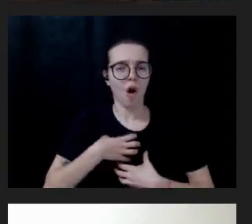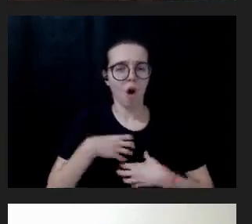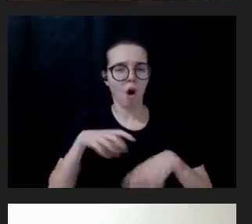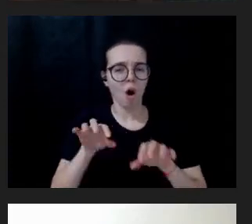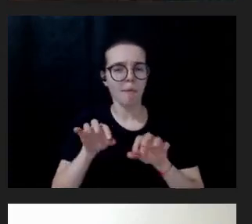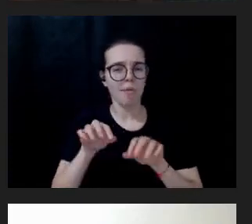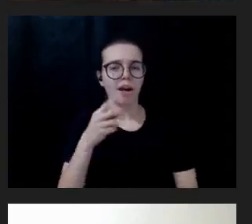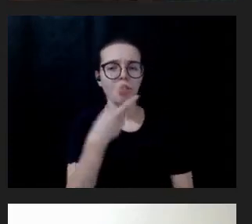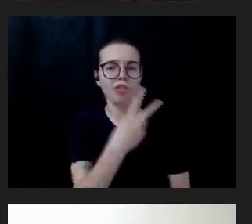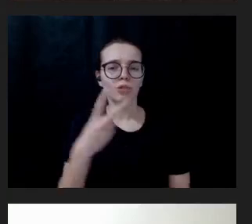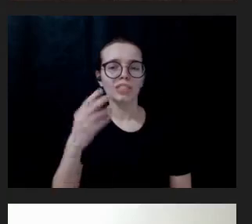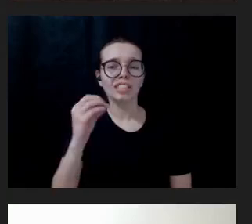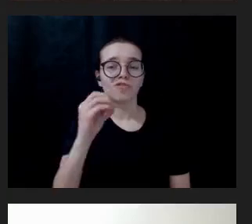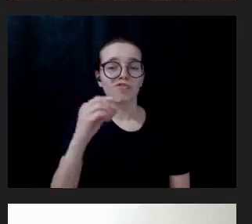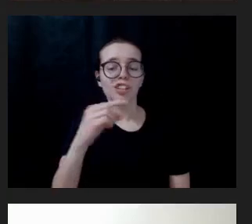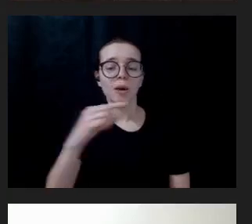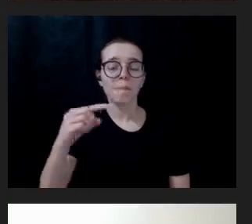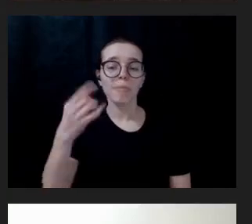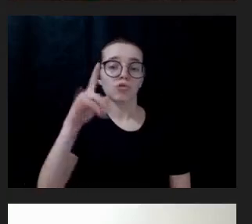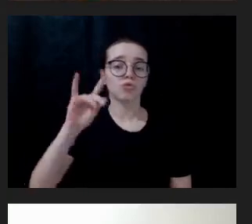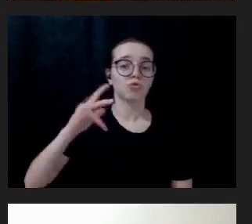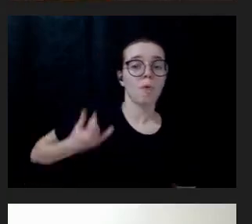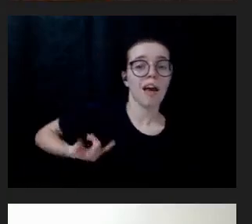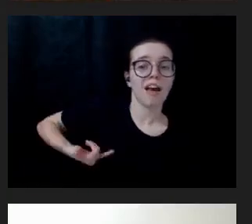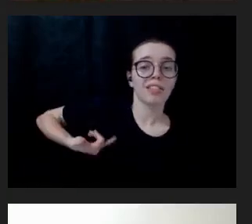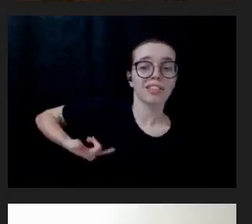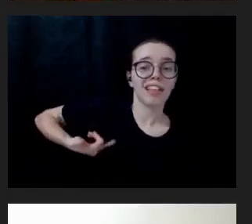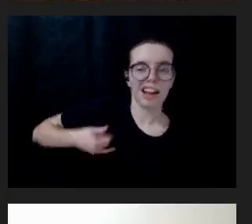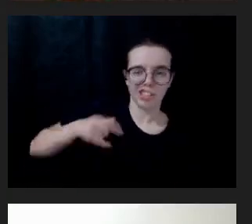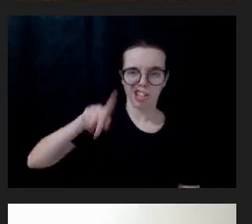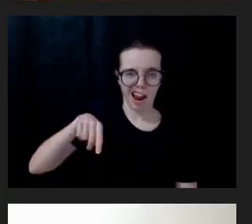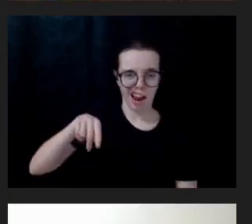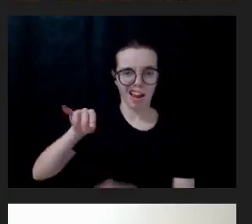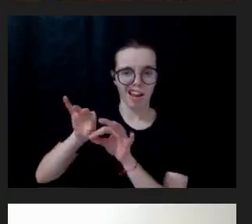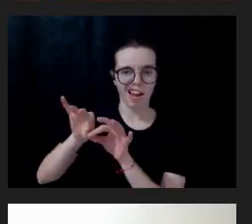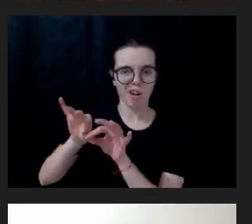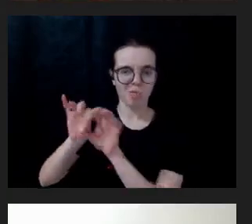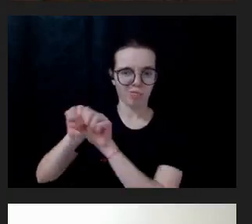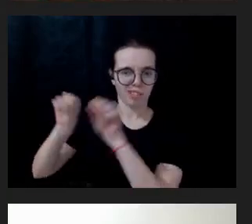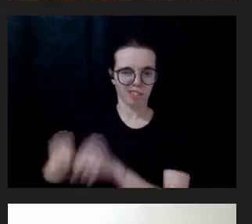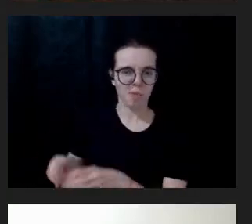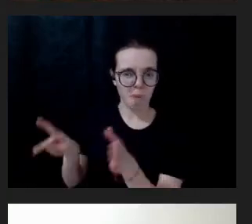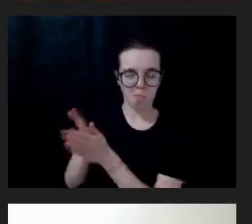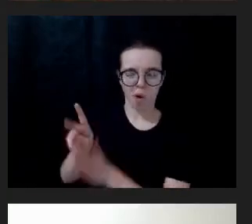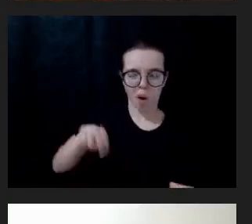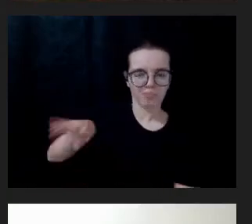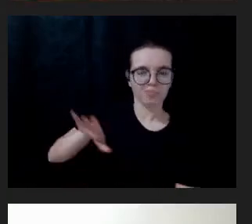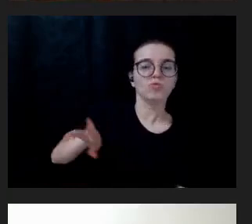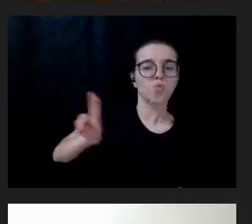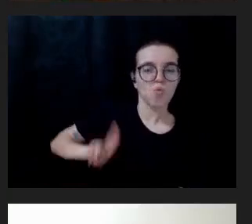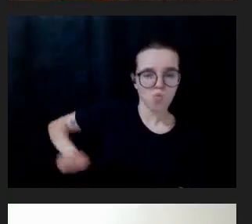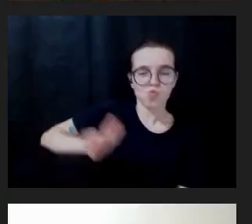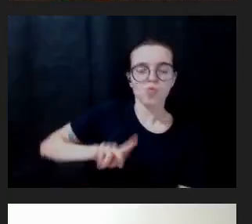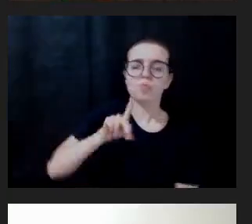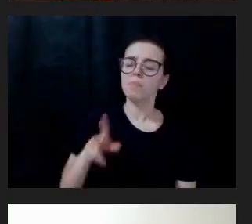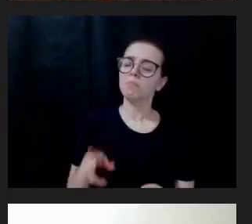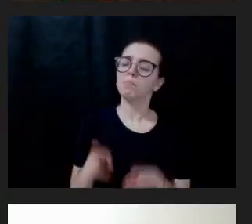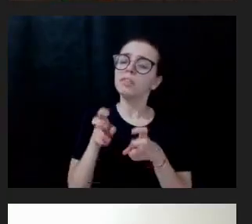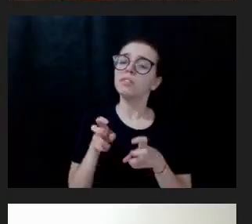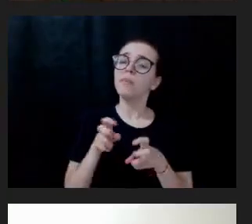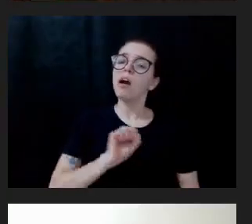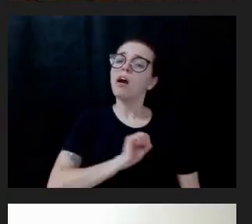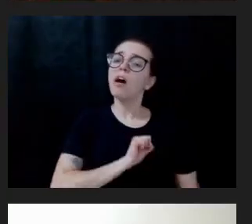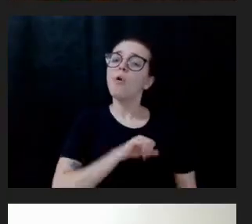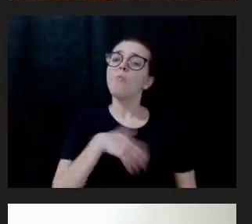a sua idade. Então, se você tem 20 anos e a sua frequência cardíaca máxima